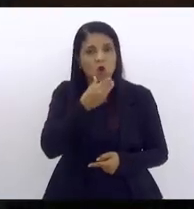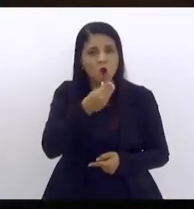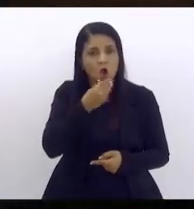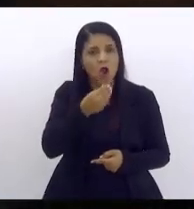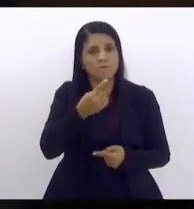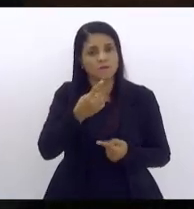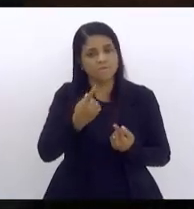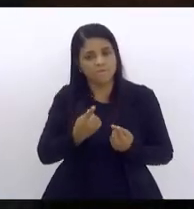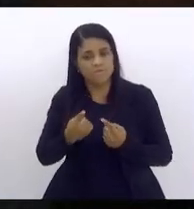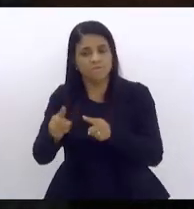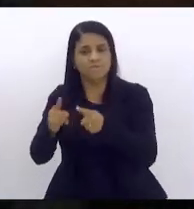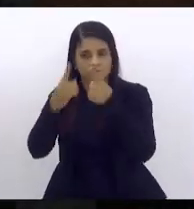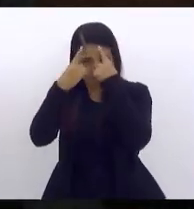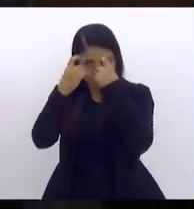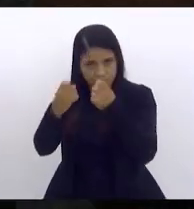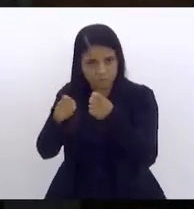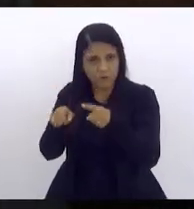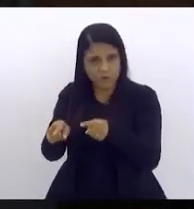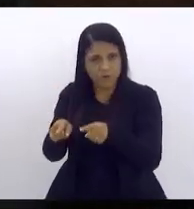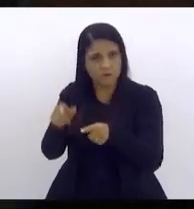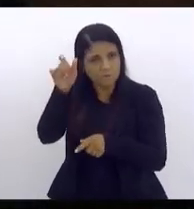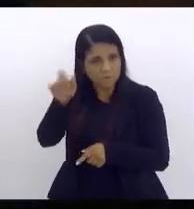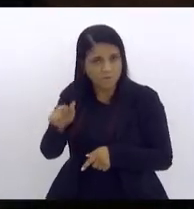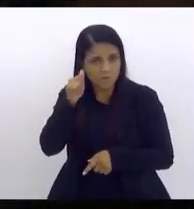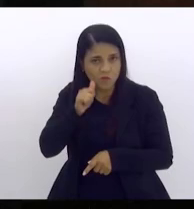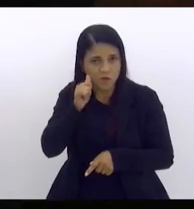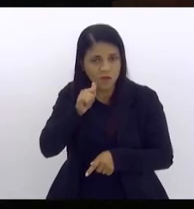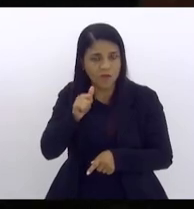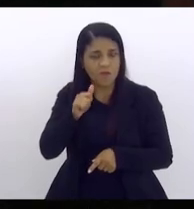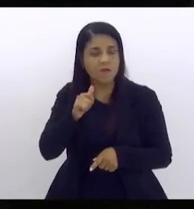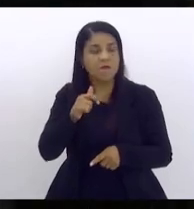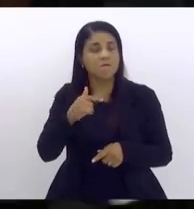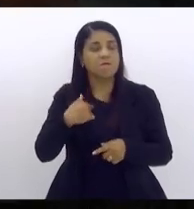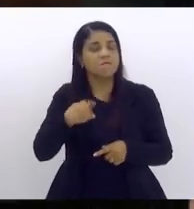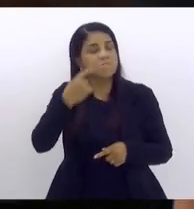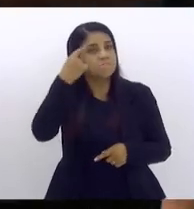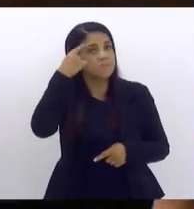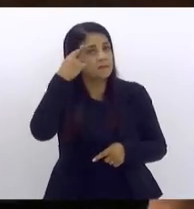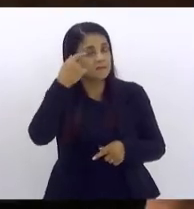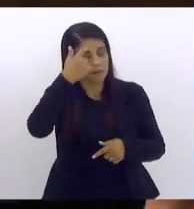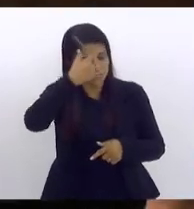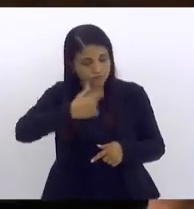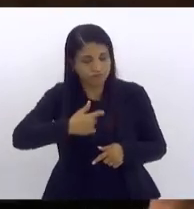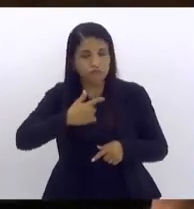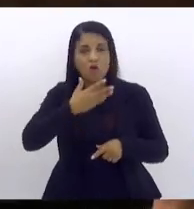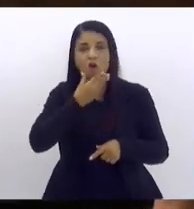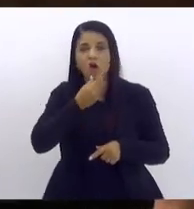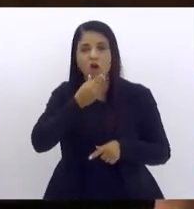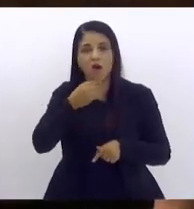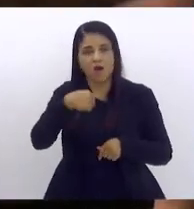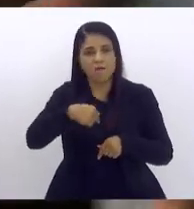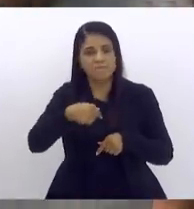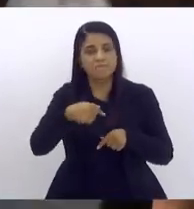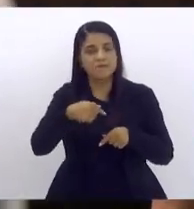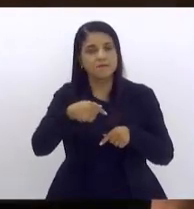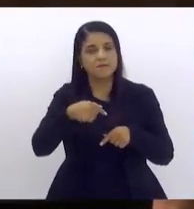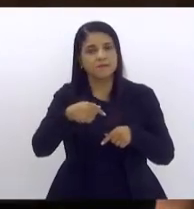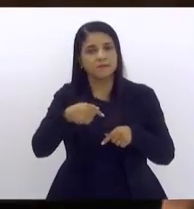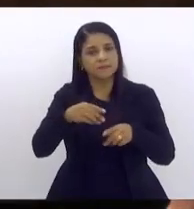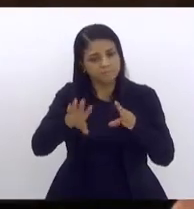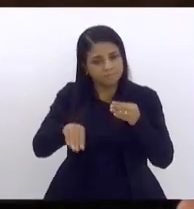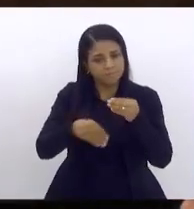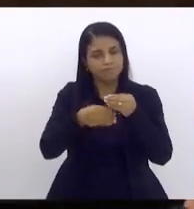possam pensar na sua masculinidade tóxica, que possa também agregar valor